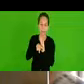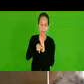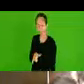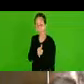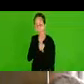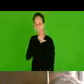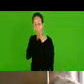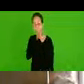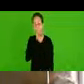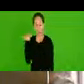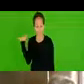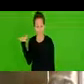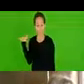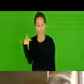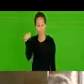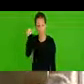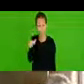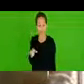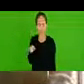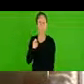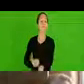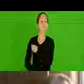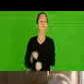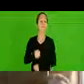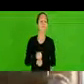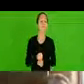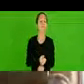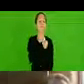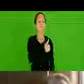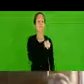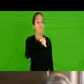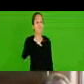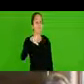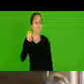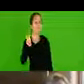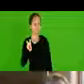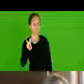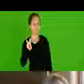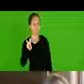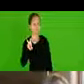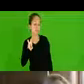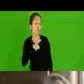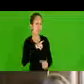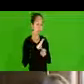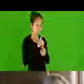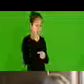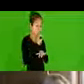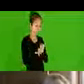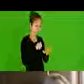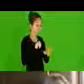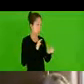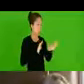Marli André, já em 95, ressaltava que alerta para o risco de se